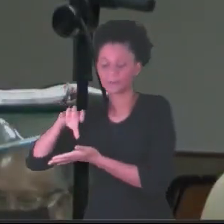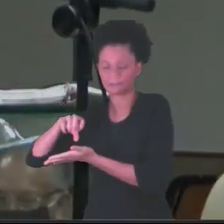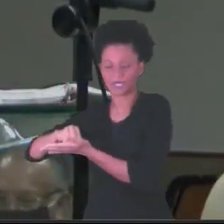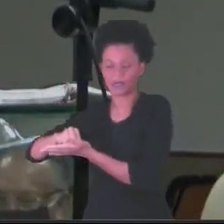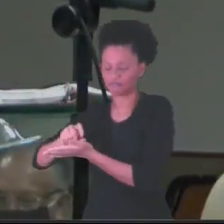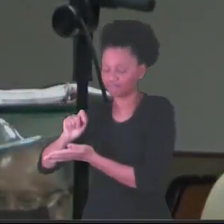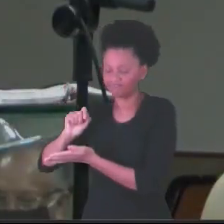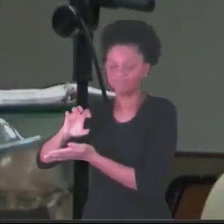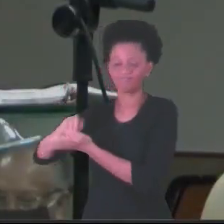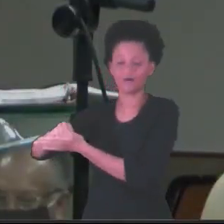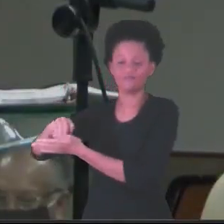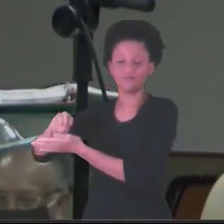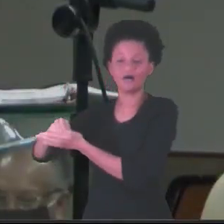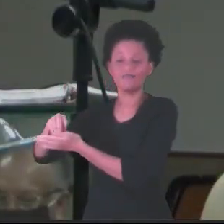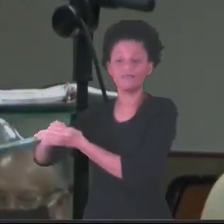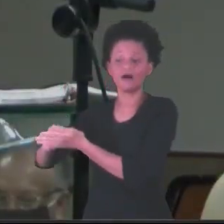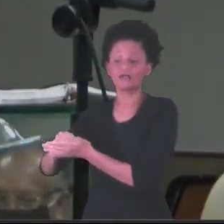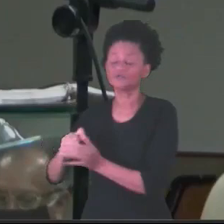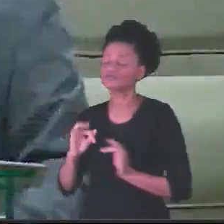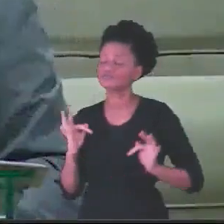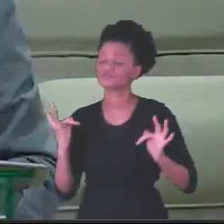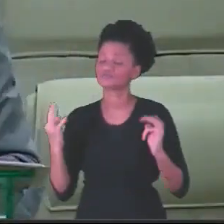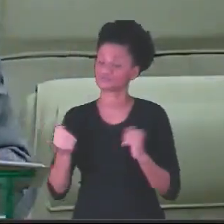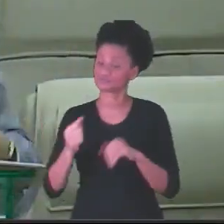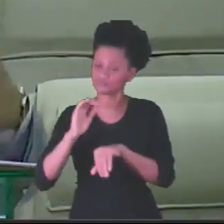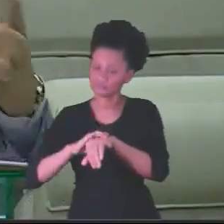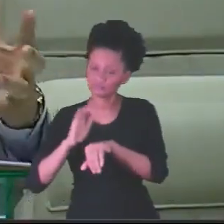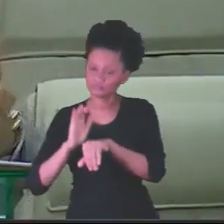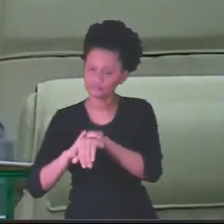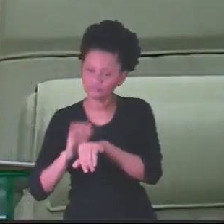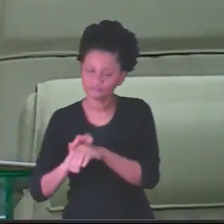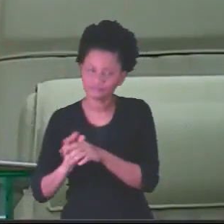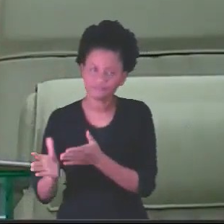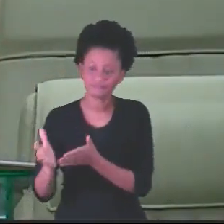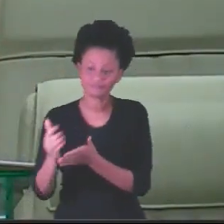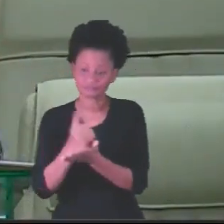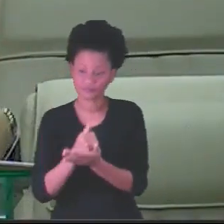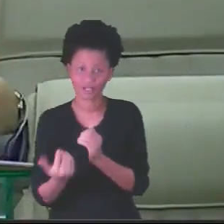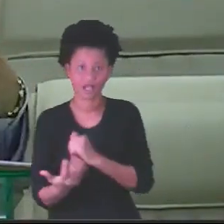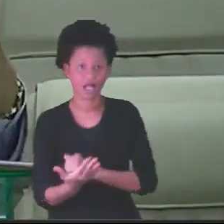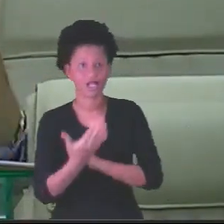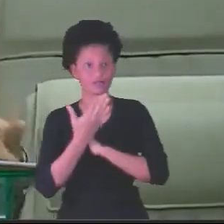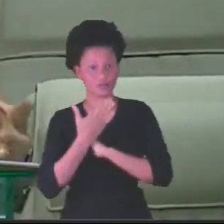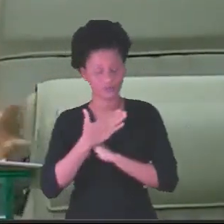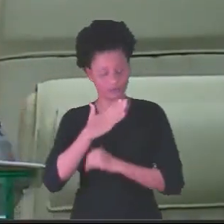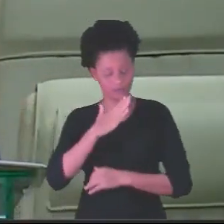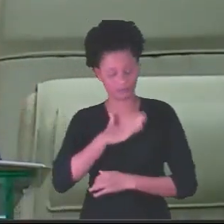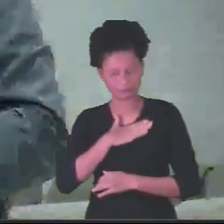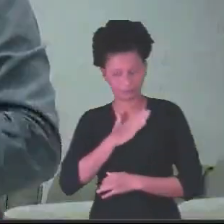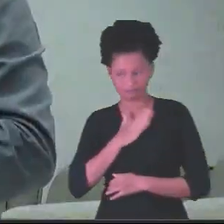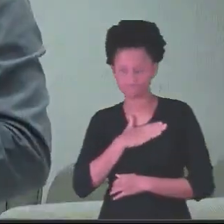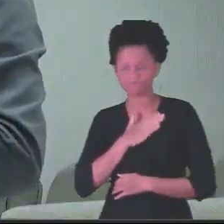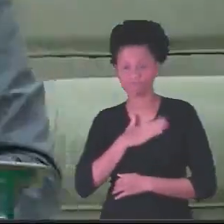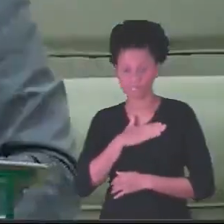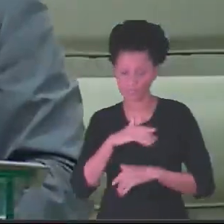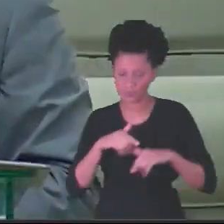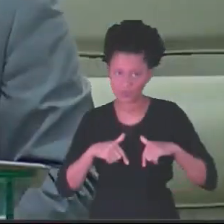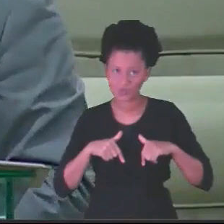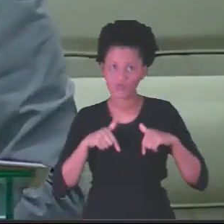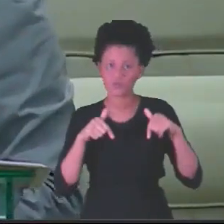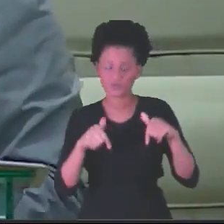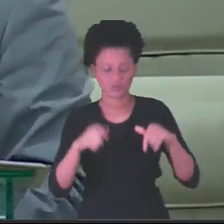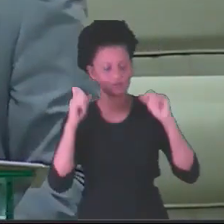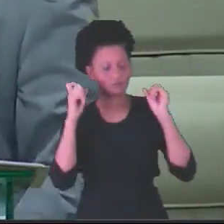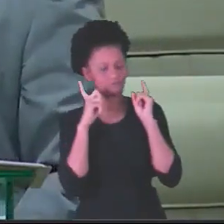e estas coisas que vocês fazem que vocês cooperam comigo que vocês me ajuda na minhas lutas